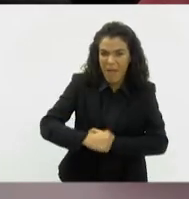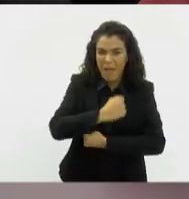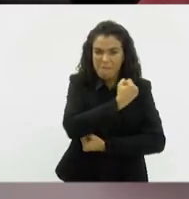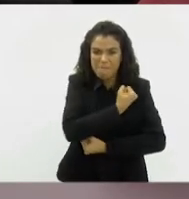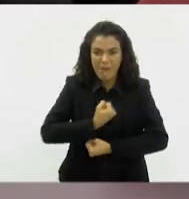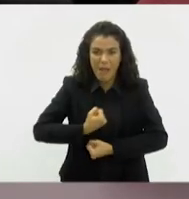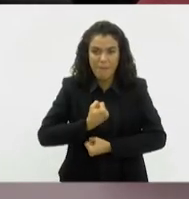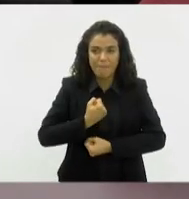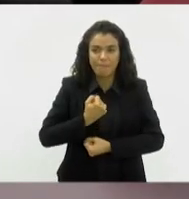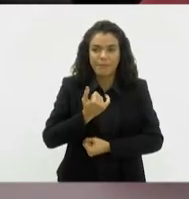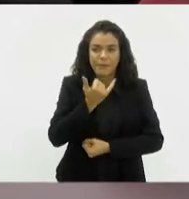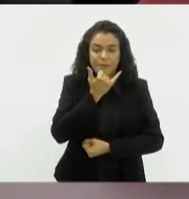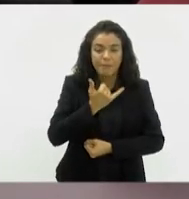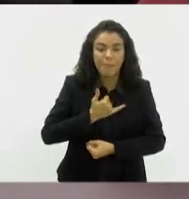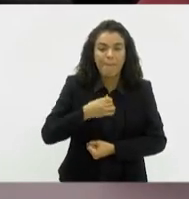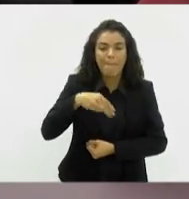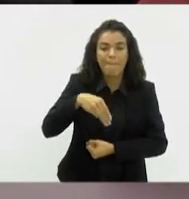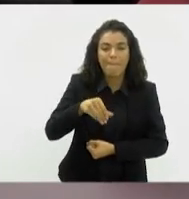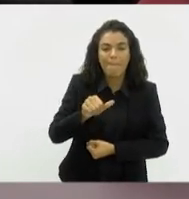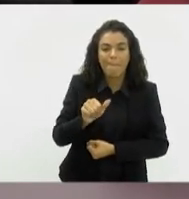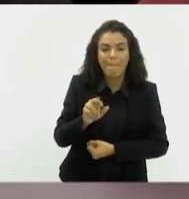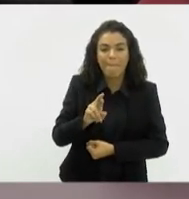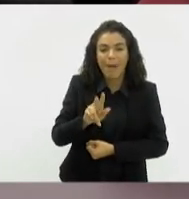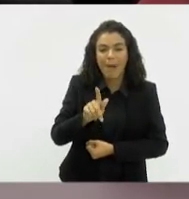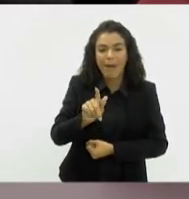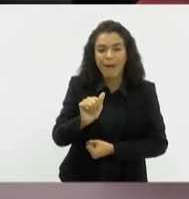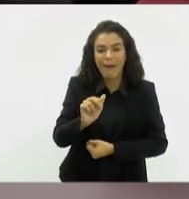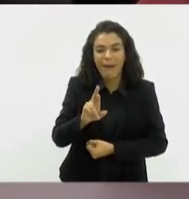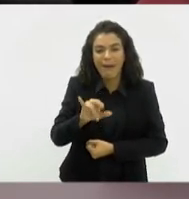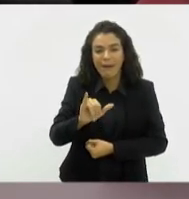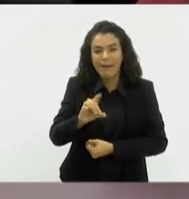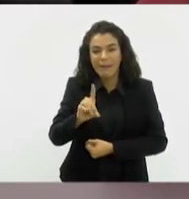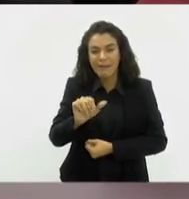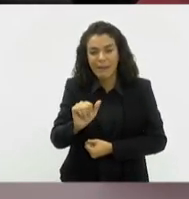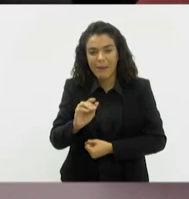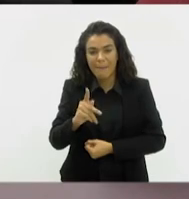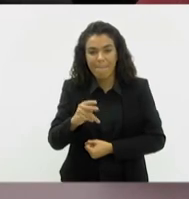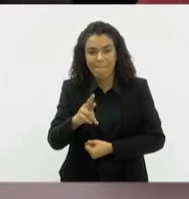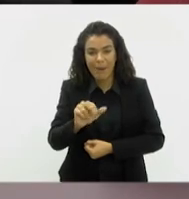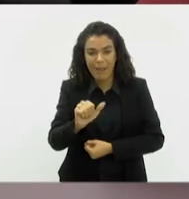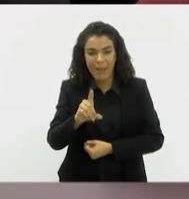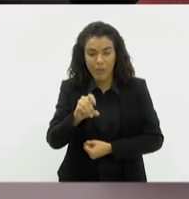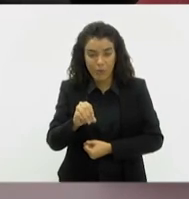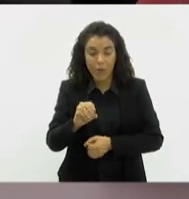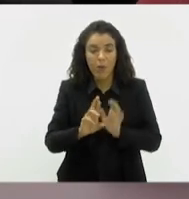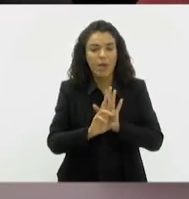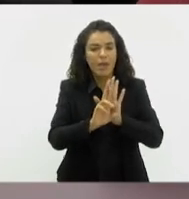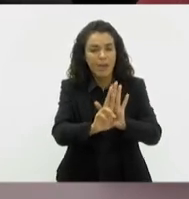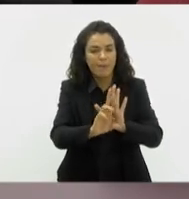Desculpe, Margarida Prado, representa a OAB no SEDCA e o SEDCA no comitê.